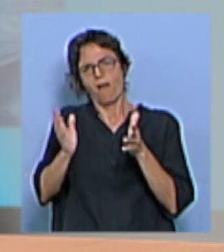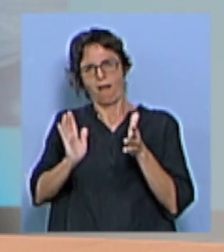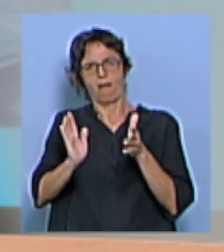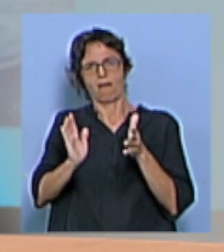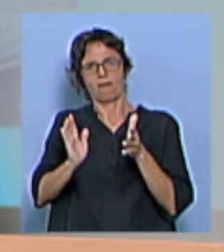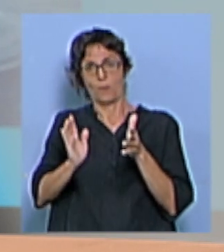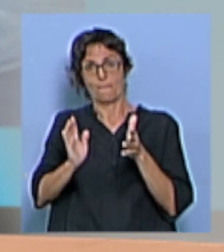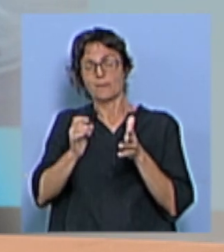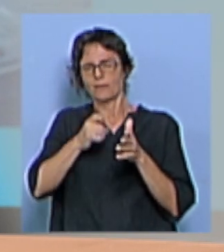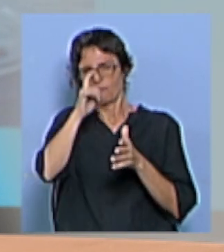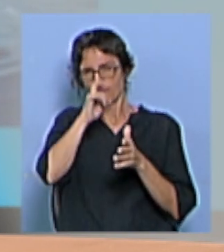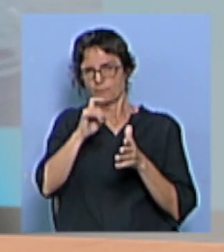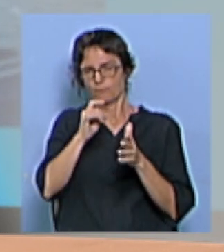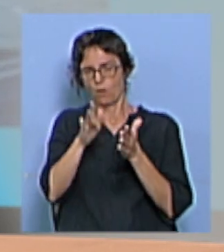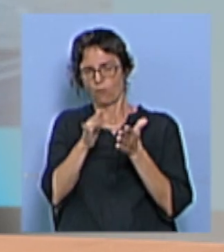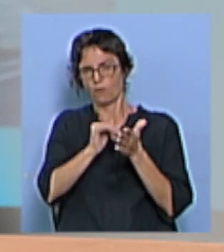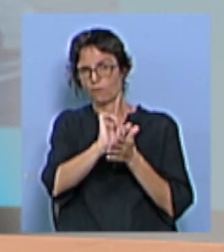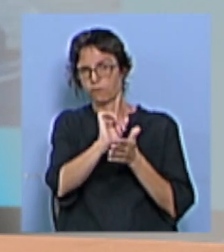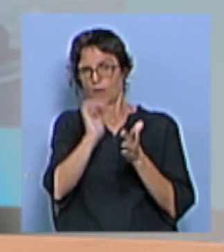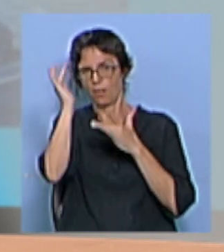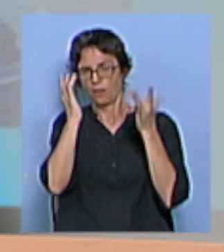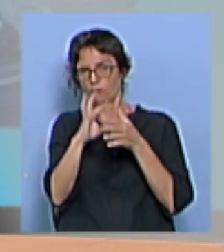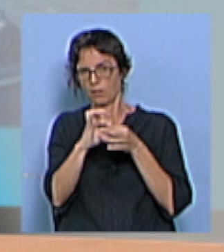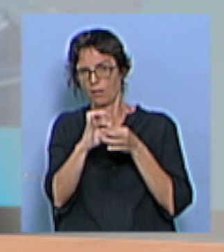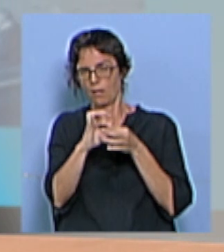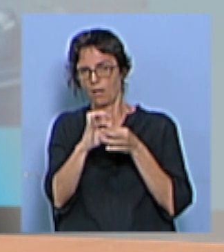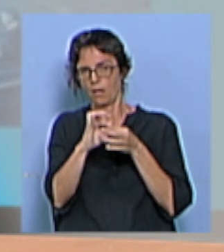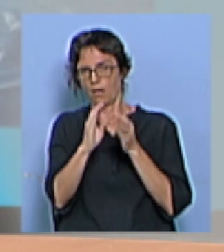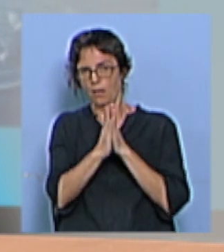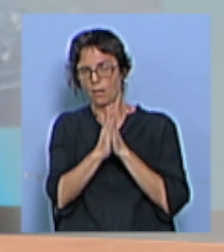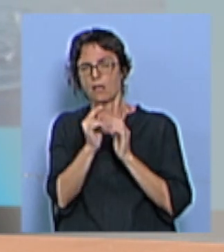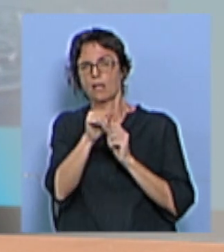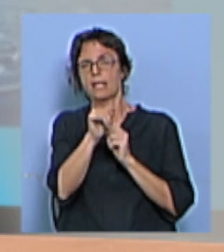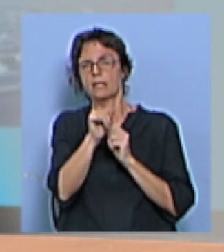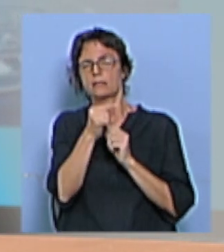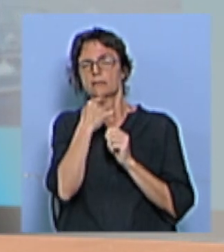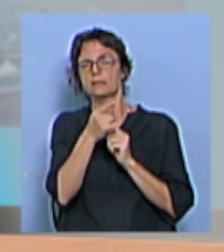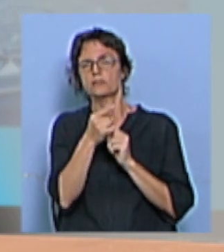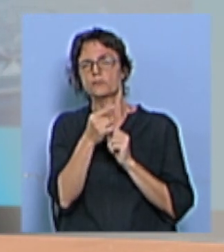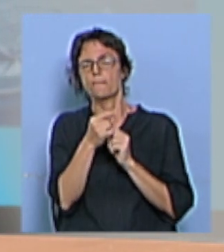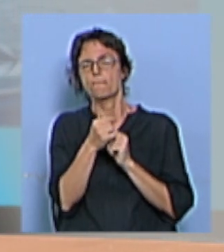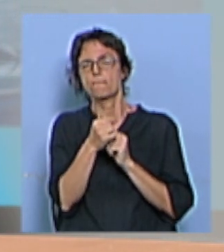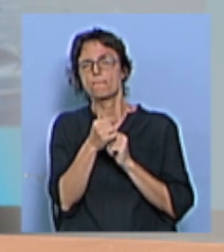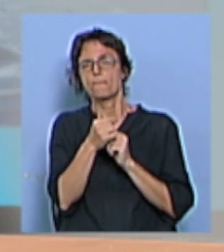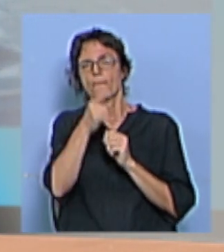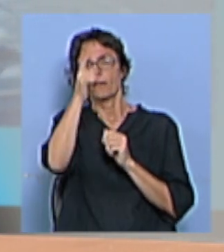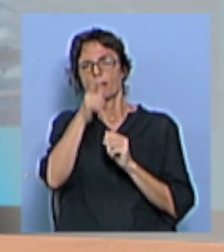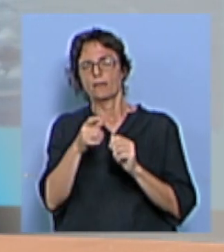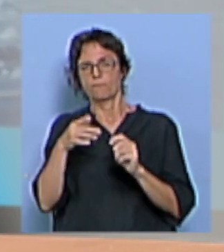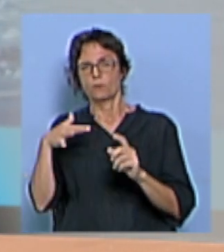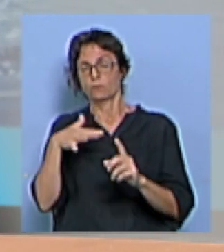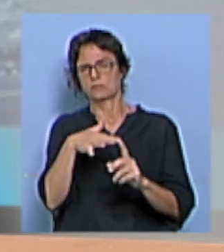na Suma Teologia ele faz uma alusão a uma história que se conta do apóstolo São João. Houve um discípulo de São